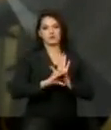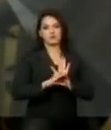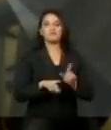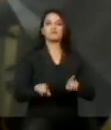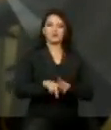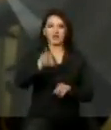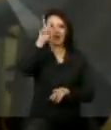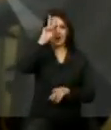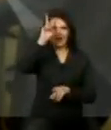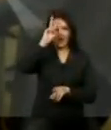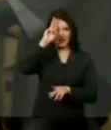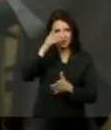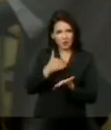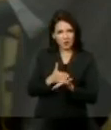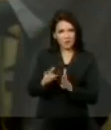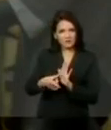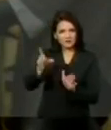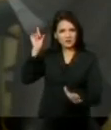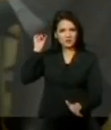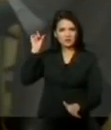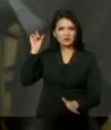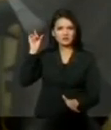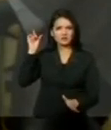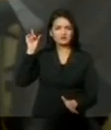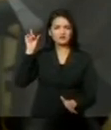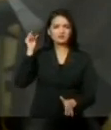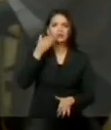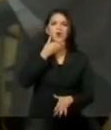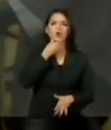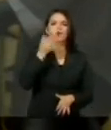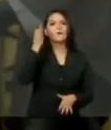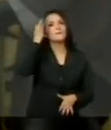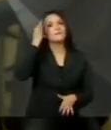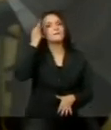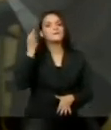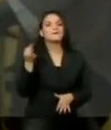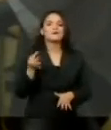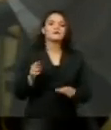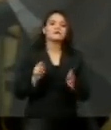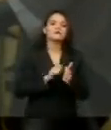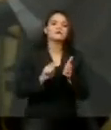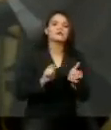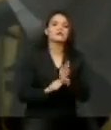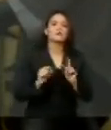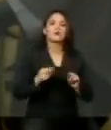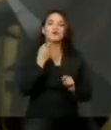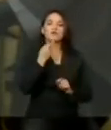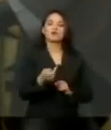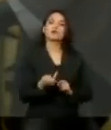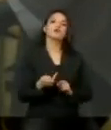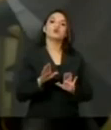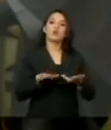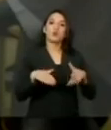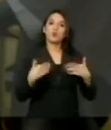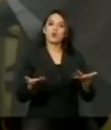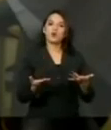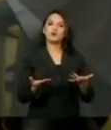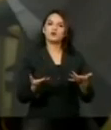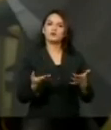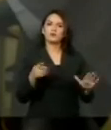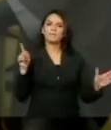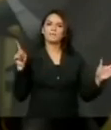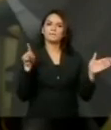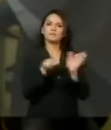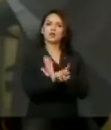das considerações a uma crítica que o filósofo judeu escreveu a ele bergson dizendo que quando falsas perguntas